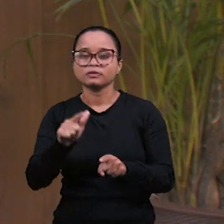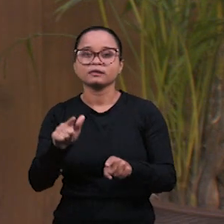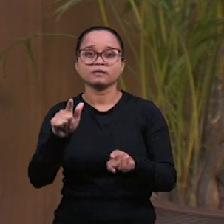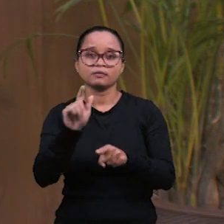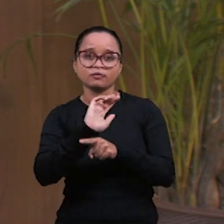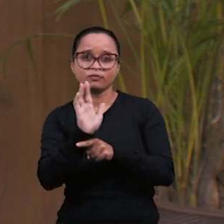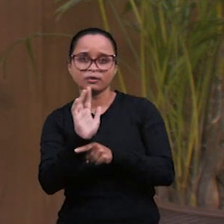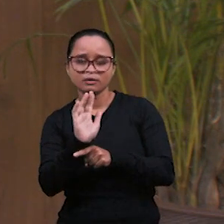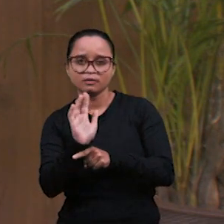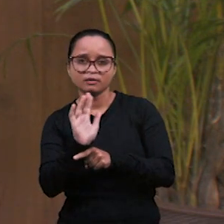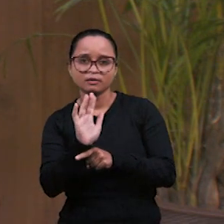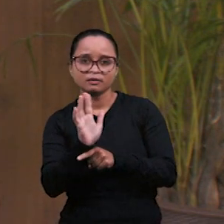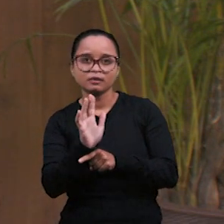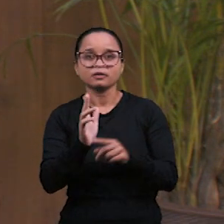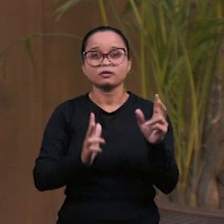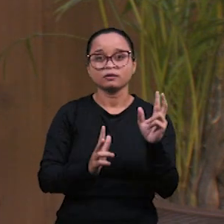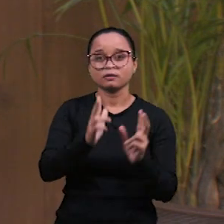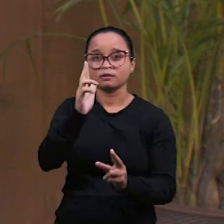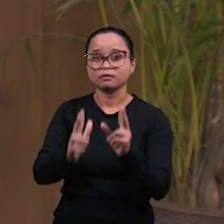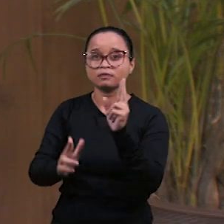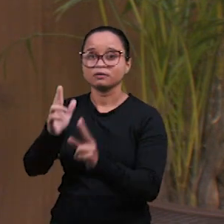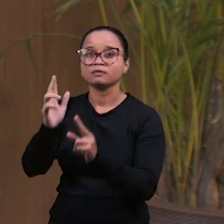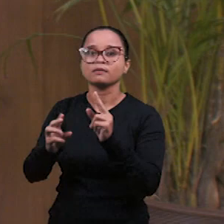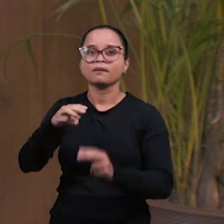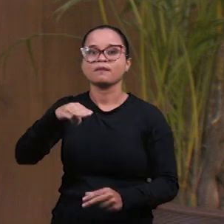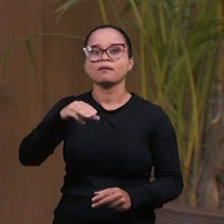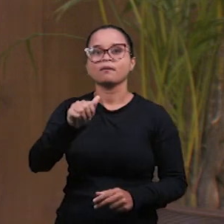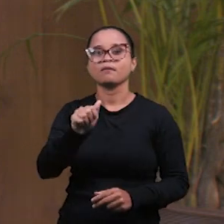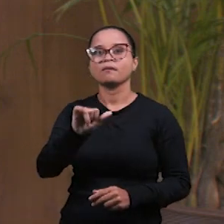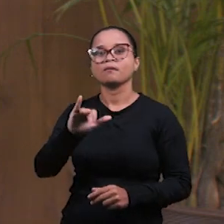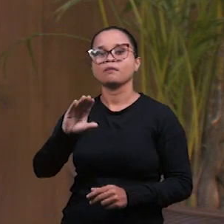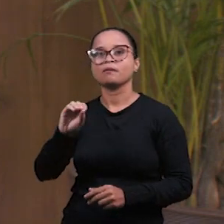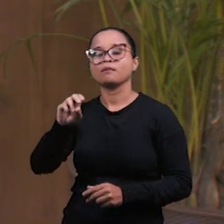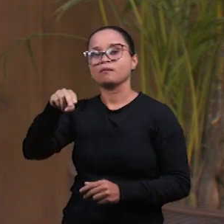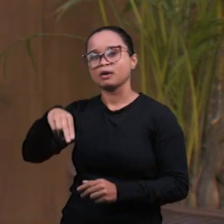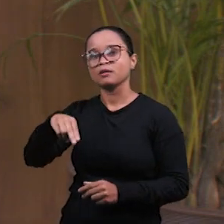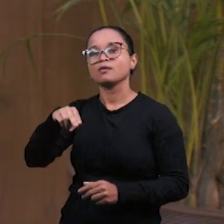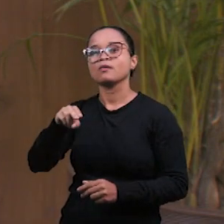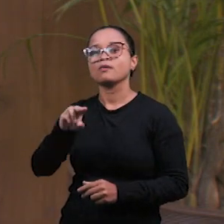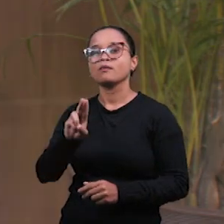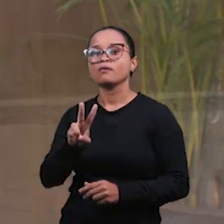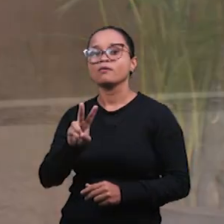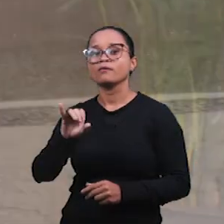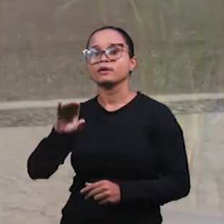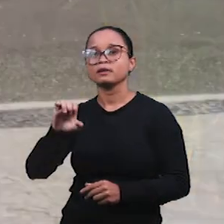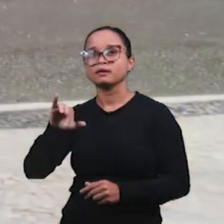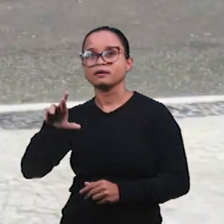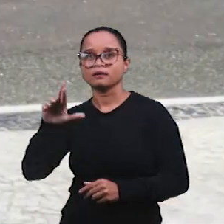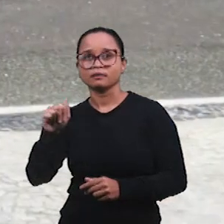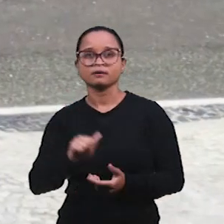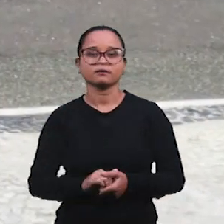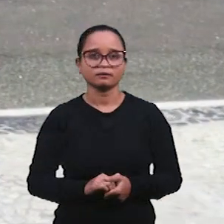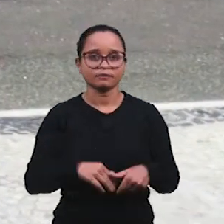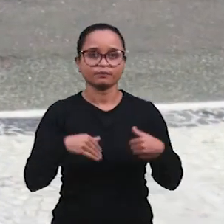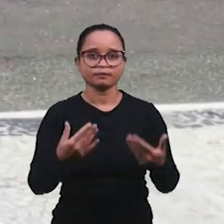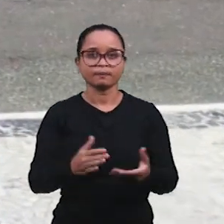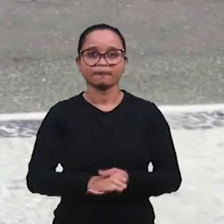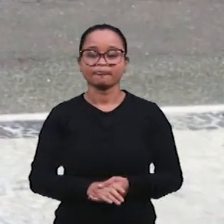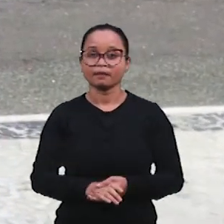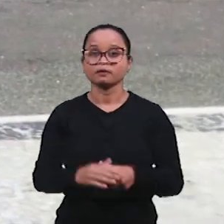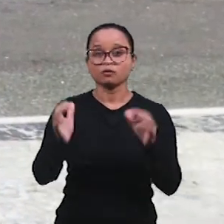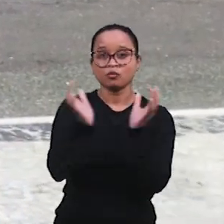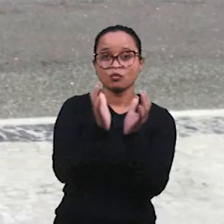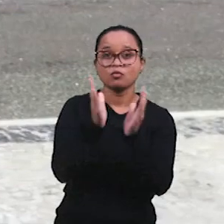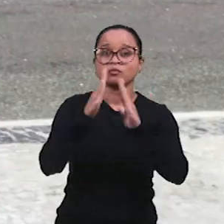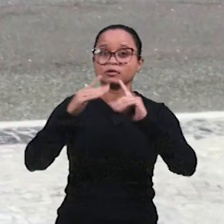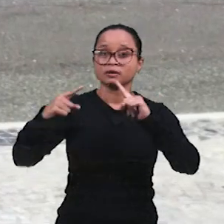né, cinegrafista, editor, Michael Vieira. Vamos assistir a matéria e depois a gente volta. A comitiva da Igreja Cristã